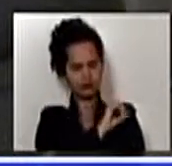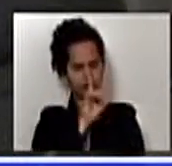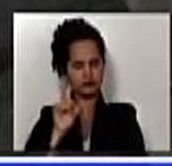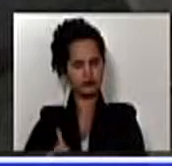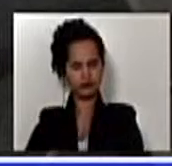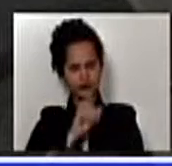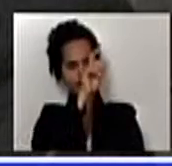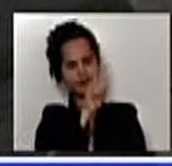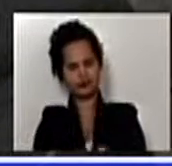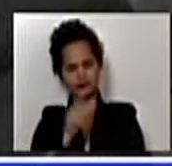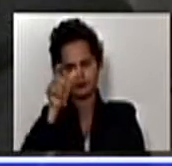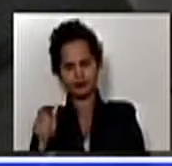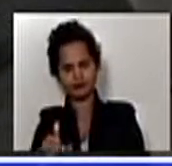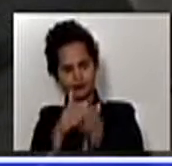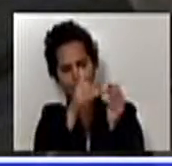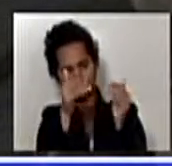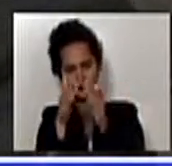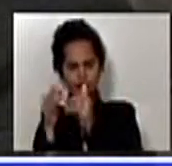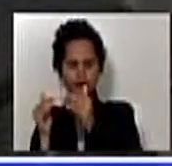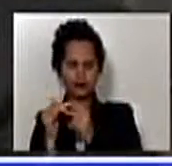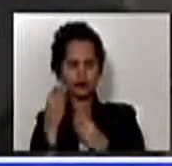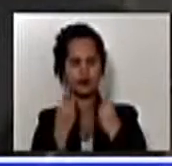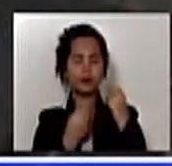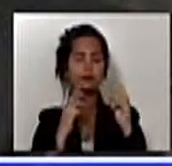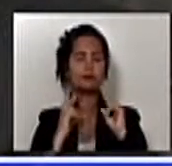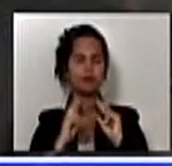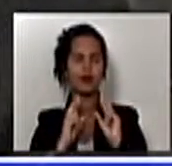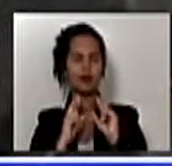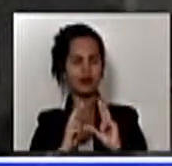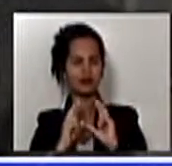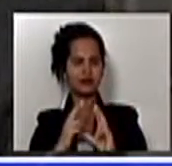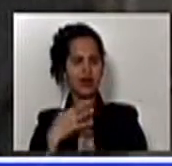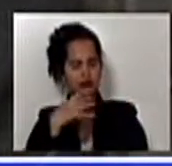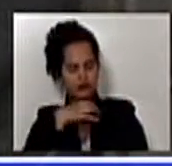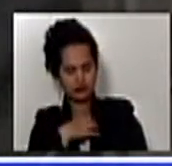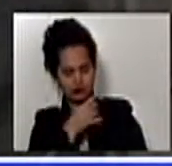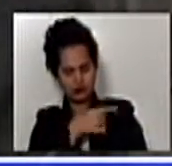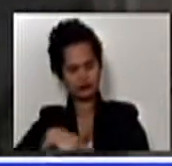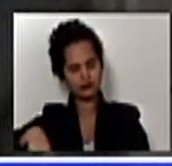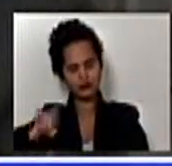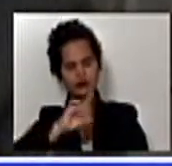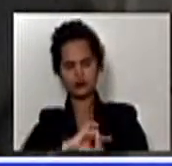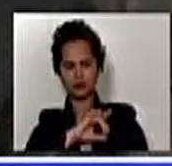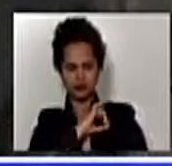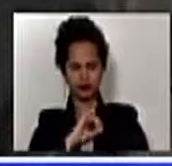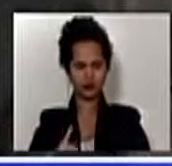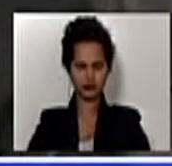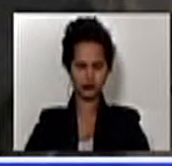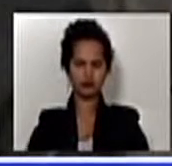na esperança de encontrar a sensibilidade dos deputados,